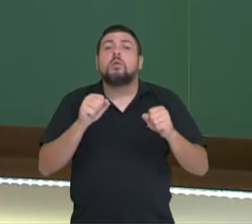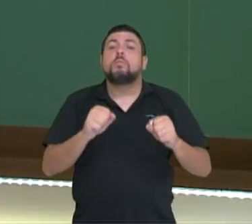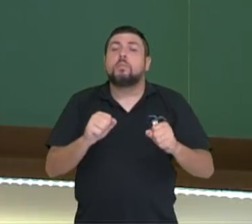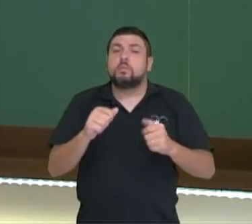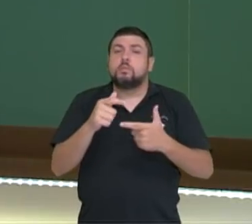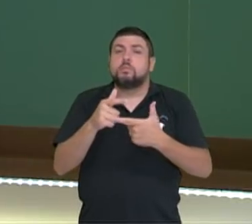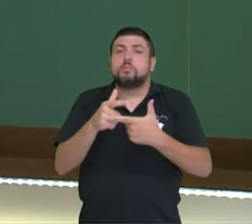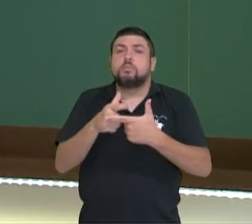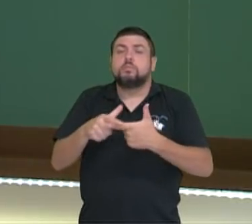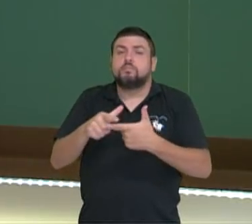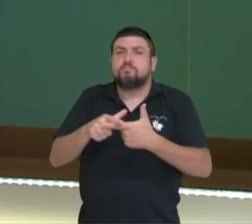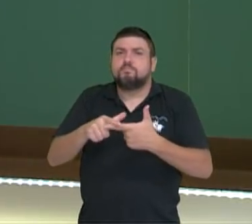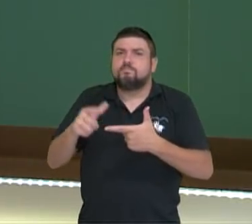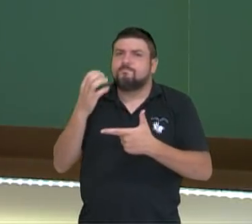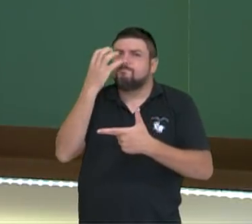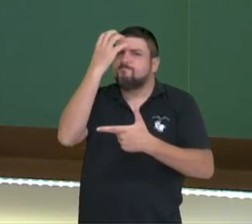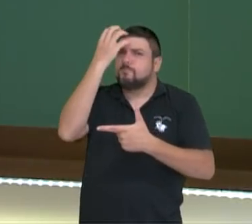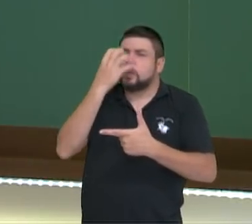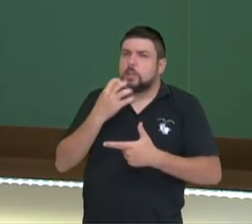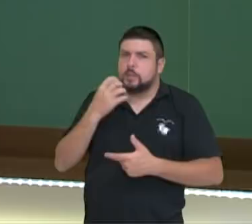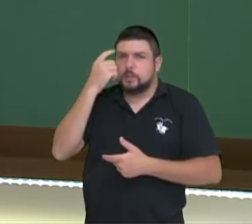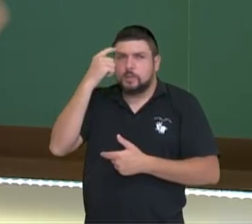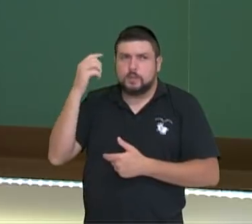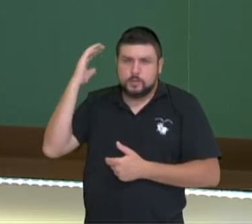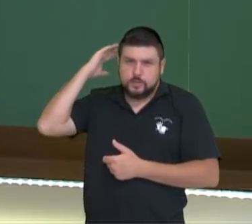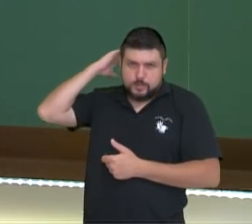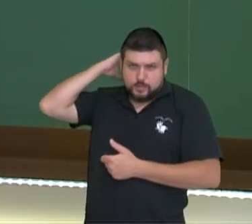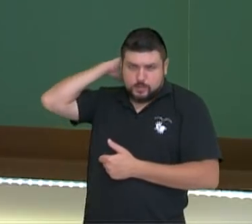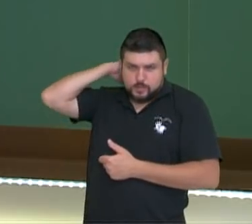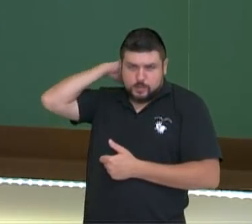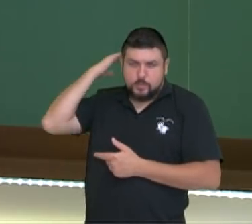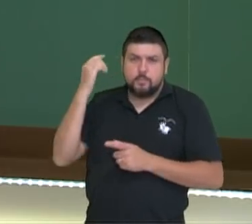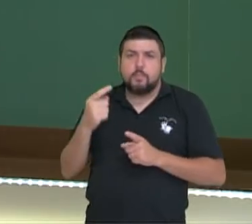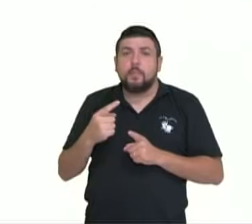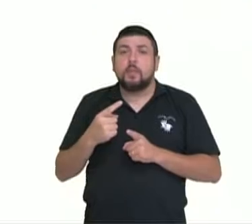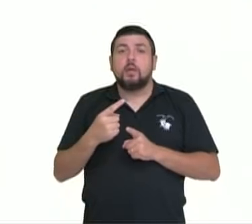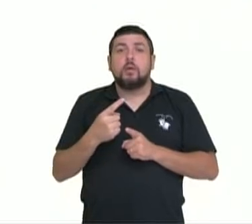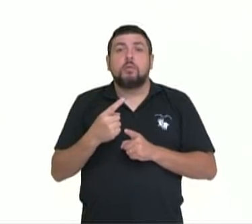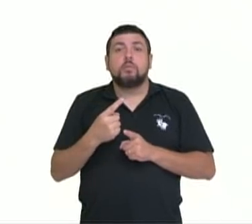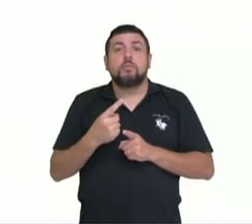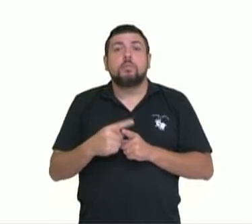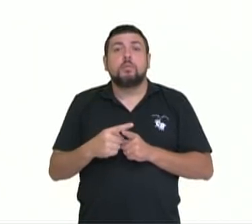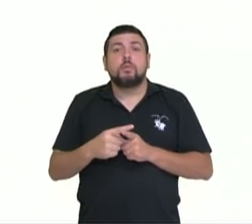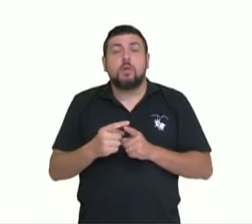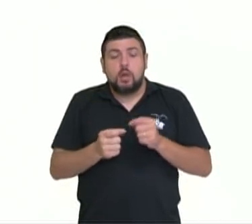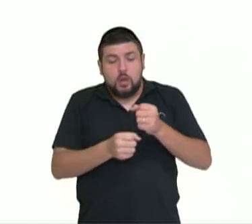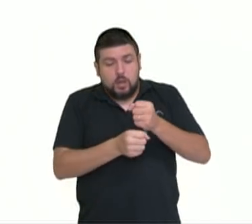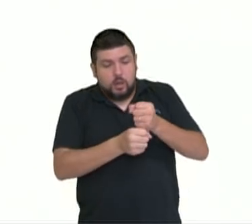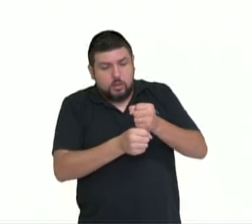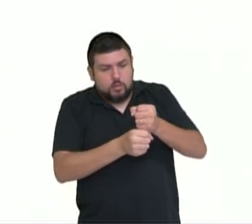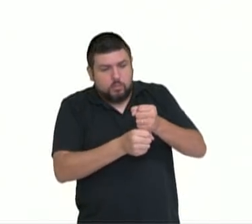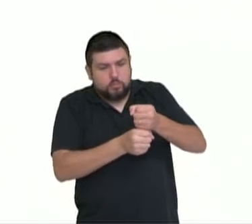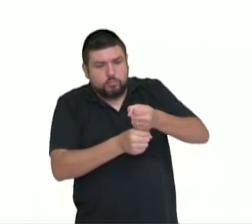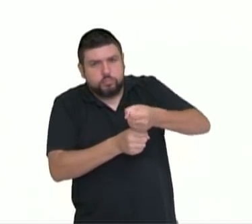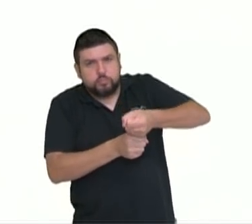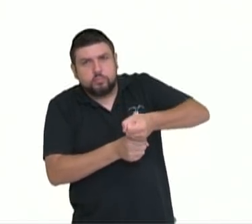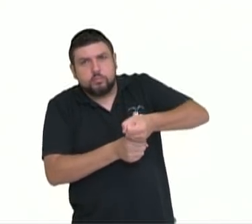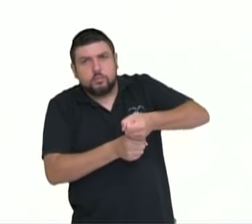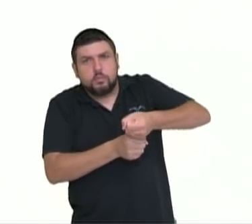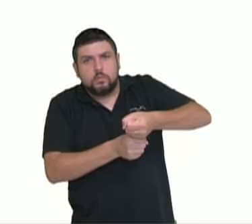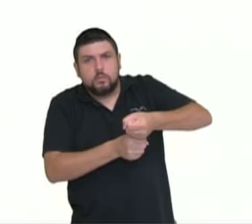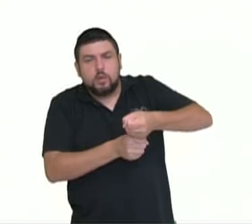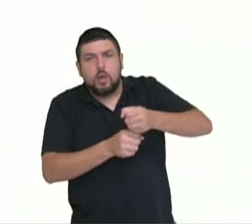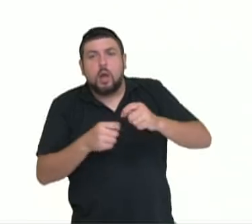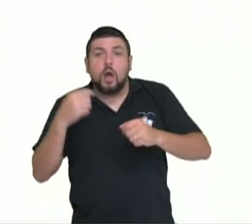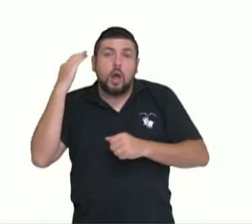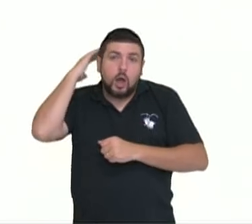problema nessa região, tá? Porque essas vértebras acabam sofrendo uma